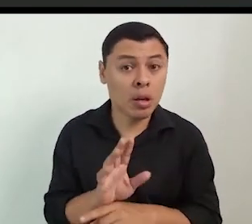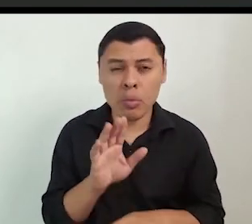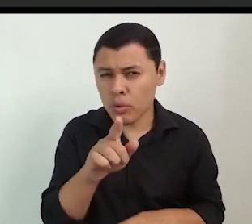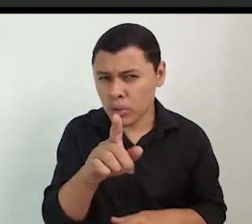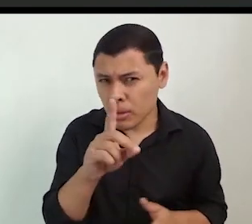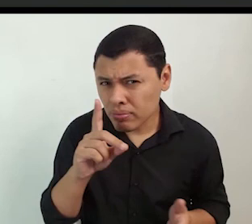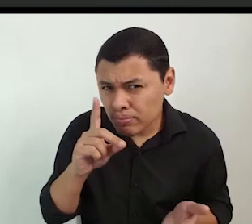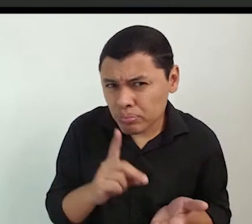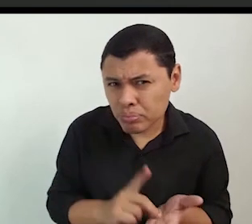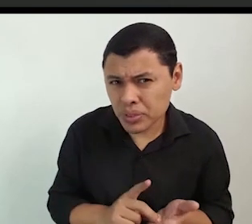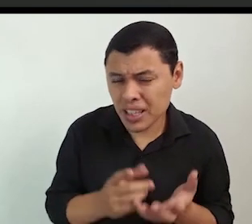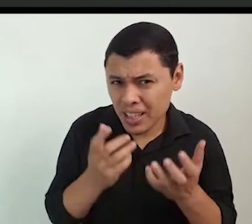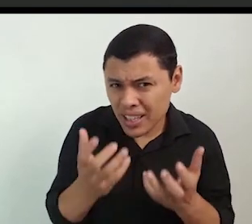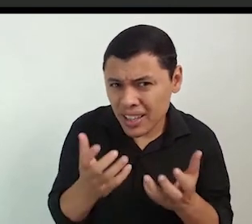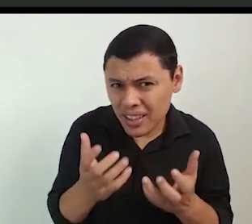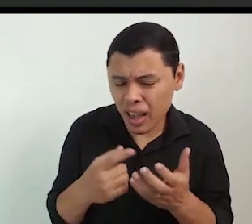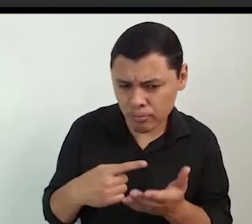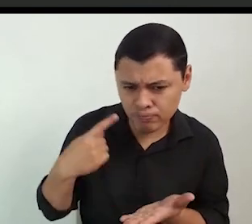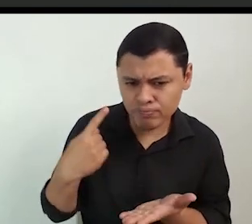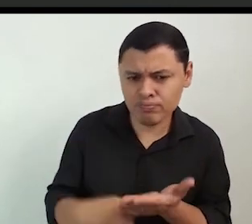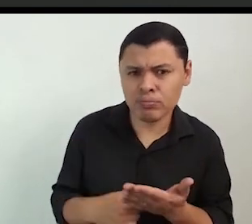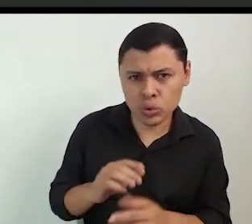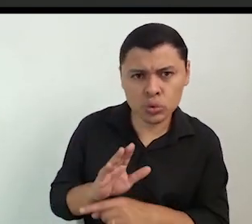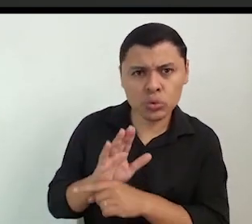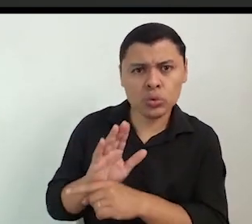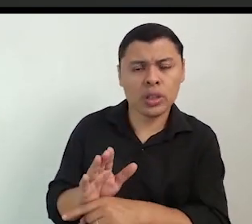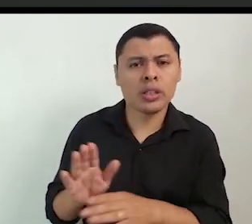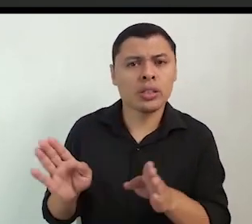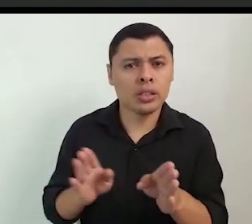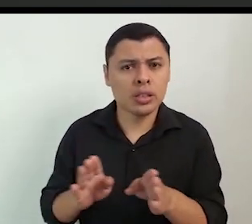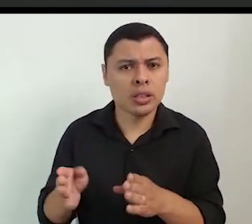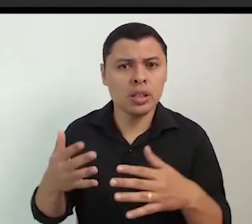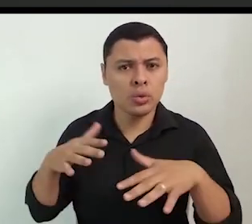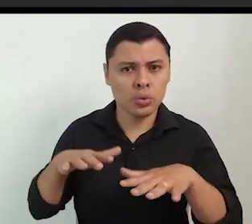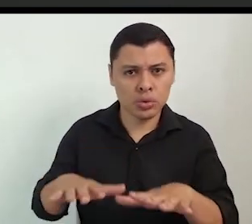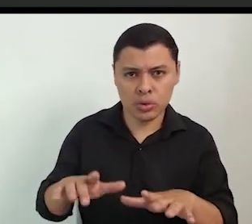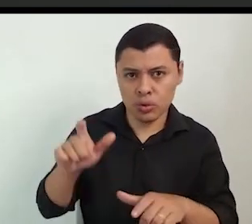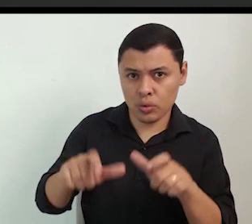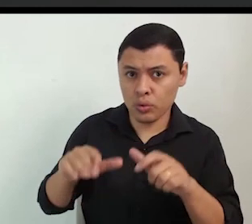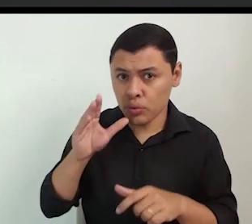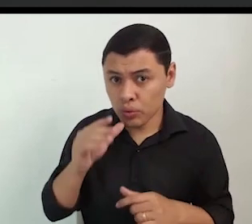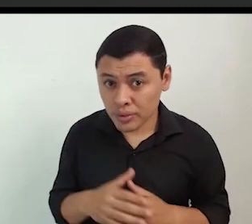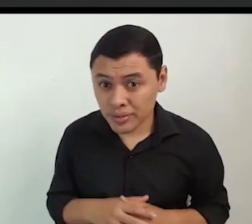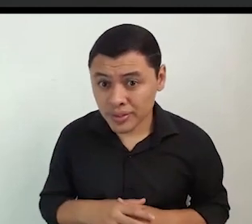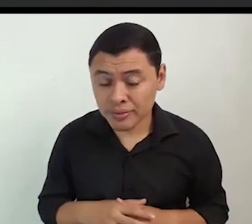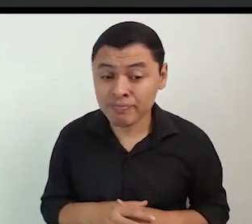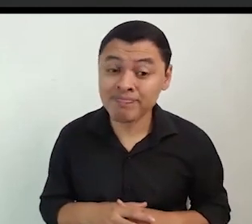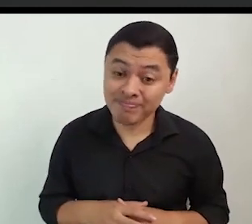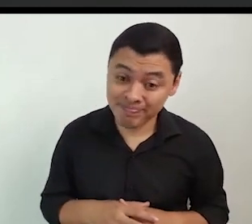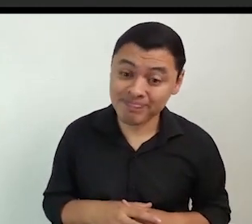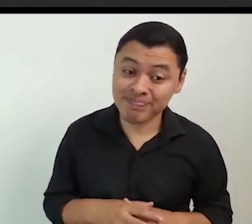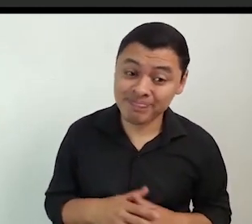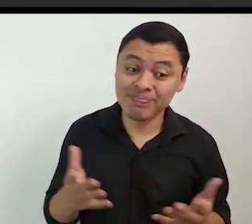verdade comprometido com a acessibilidade, com a inclusão dos seus funcionários? Bom, para o novo normal,